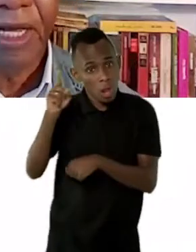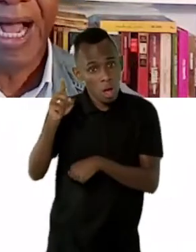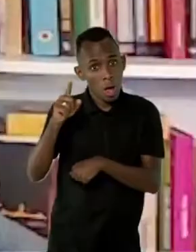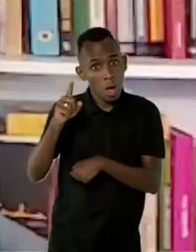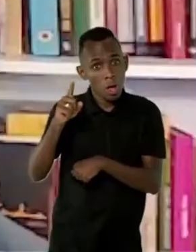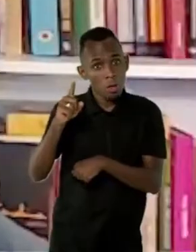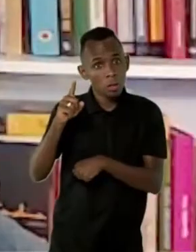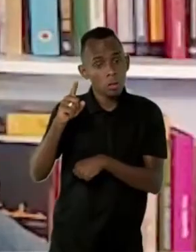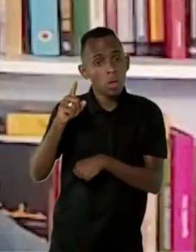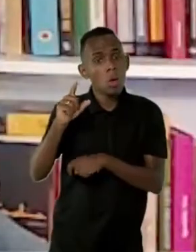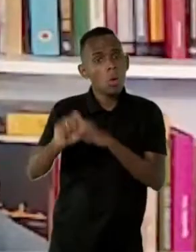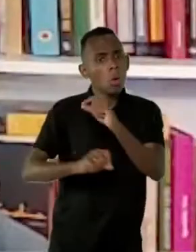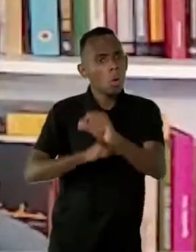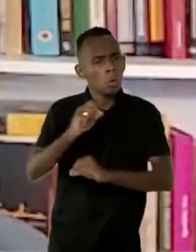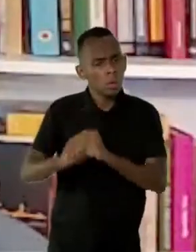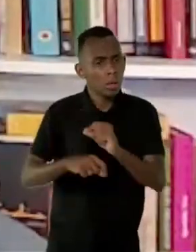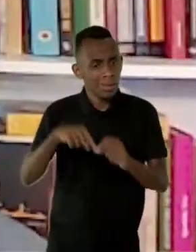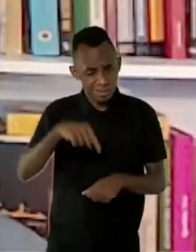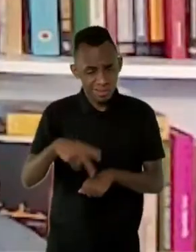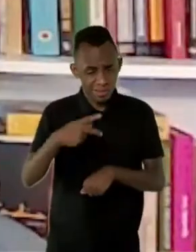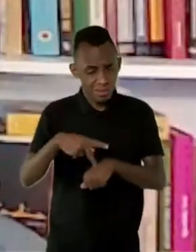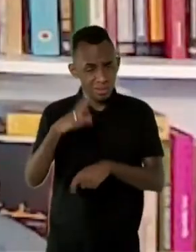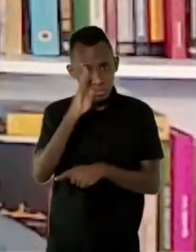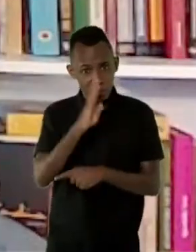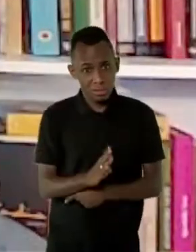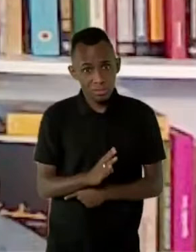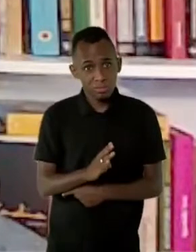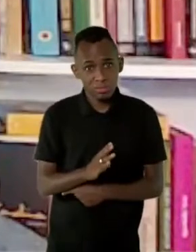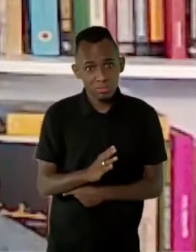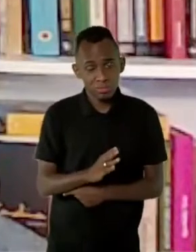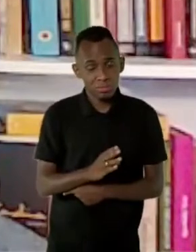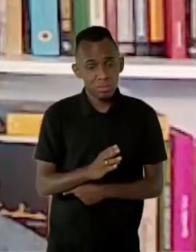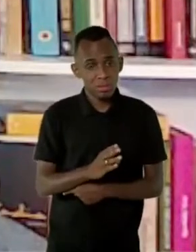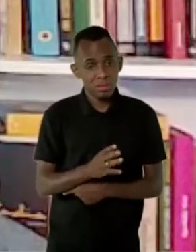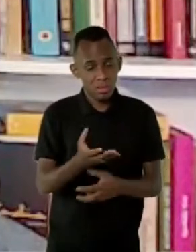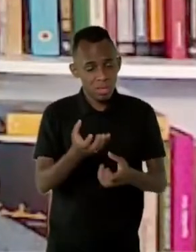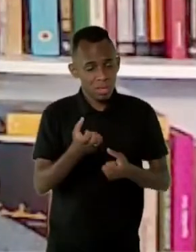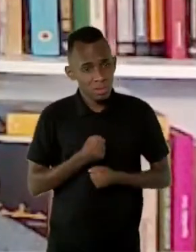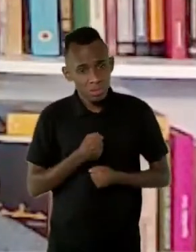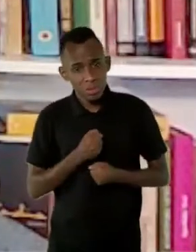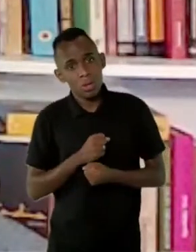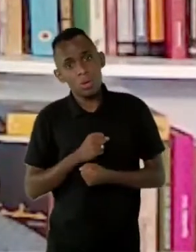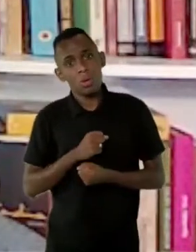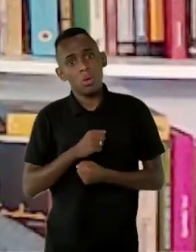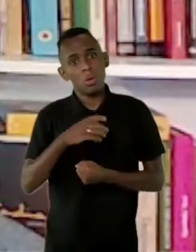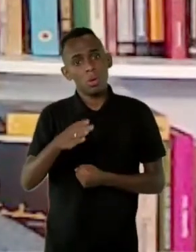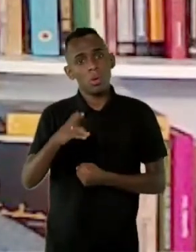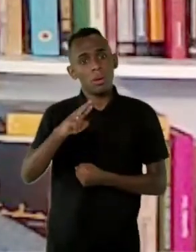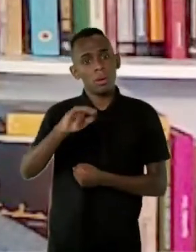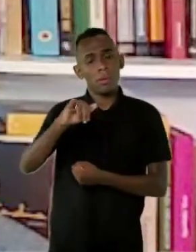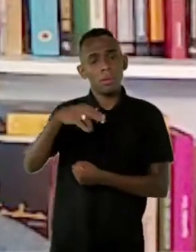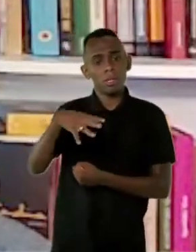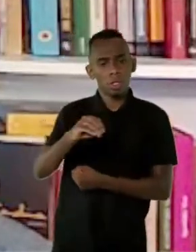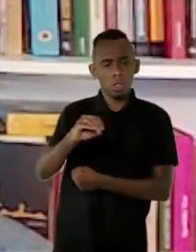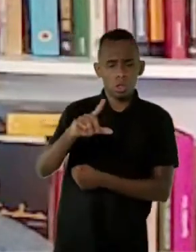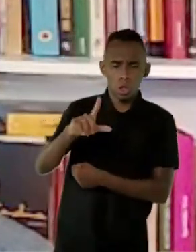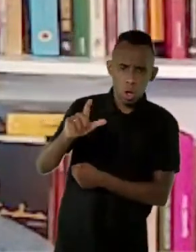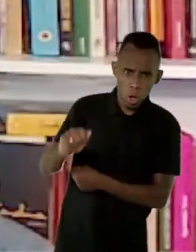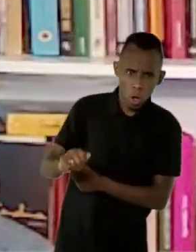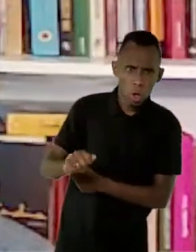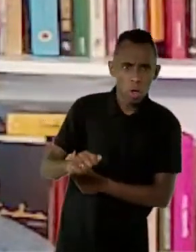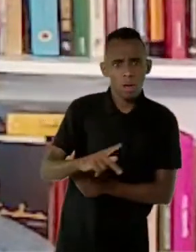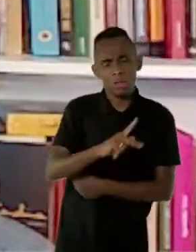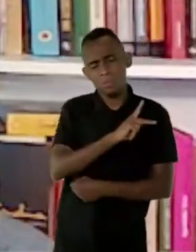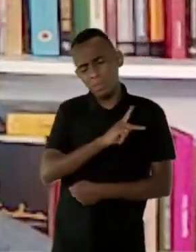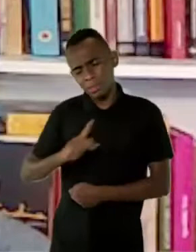Estado. Aqui no Brasil, era recebida pelo Leonel Brizola, pelo João Goulart, pelo